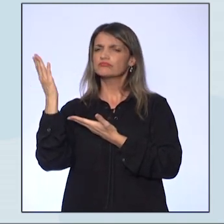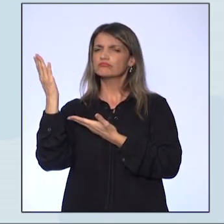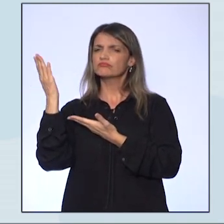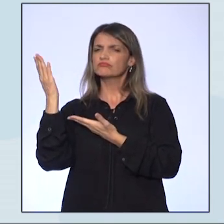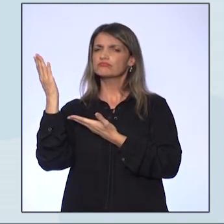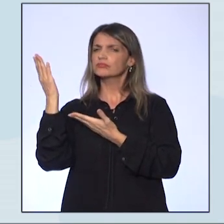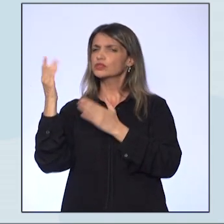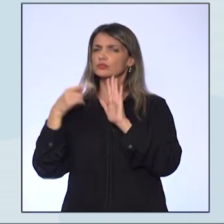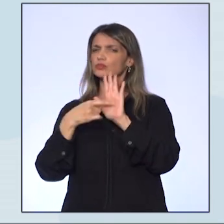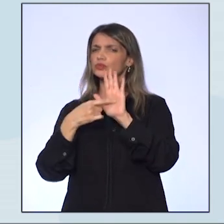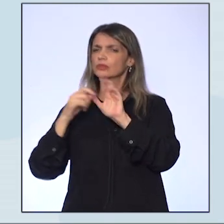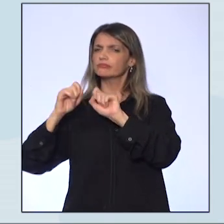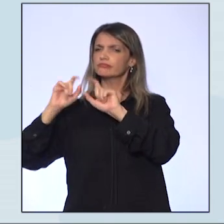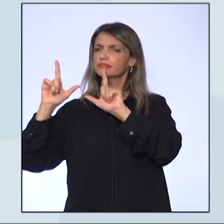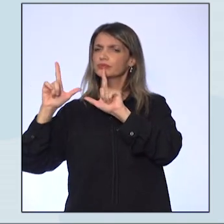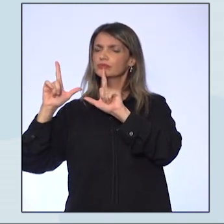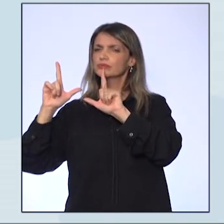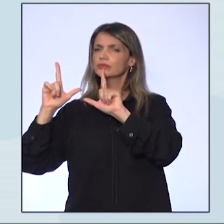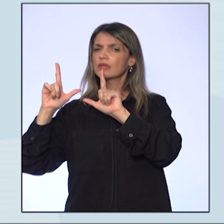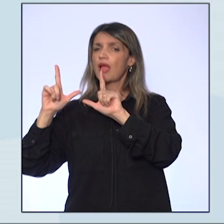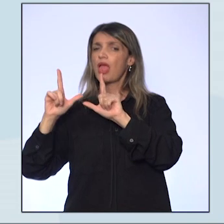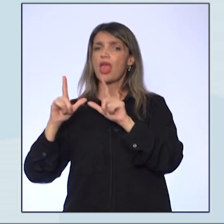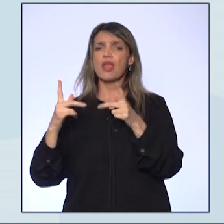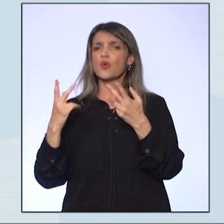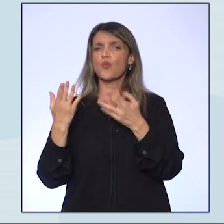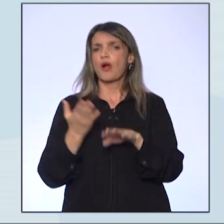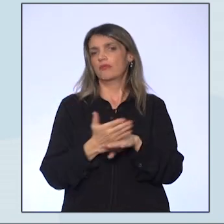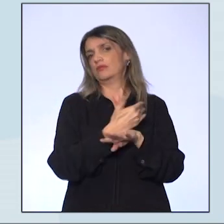mostrando agora tem a ver com a imagem anterior.